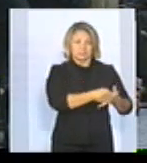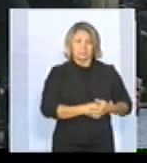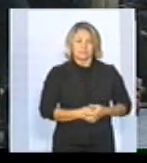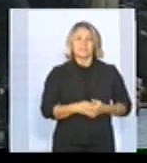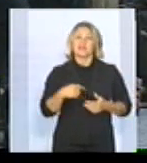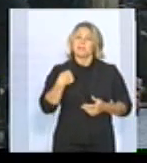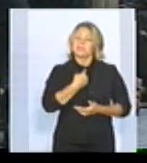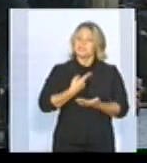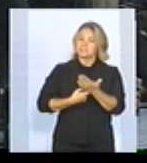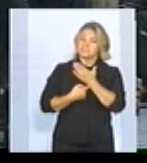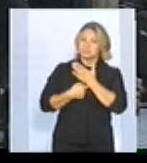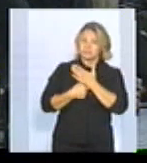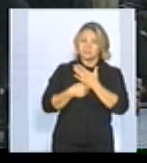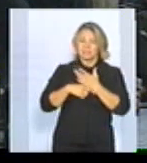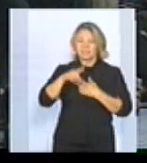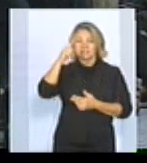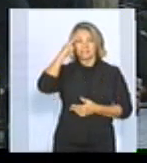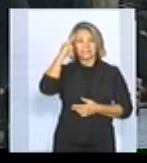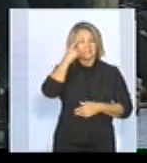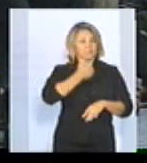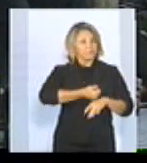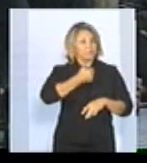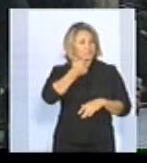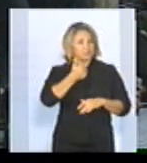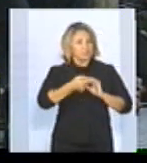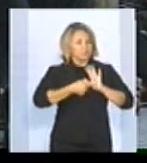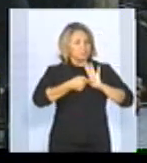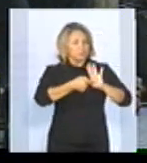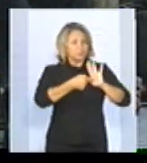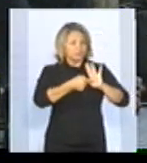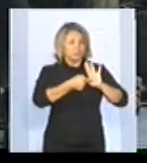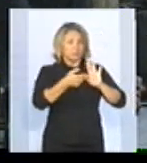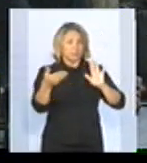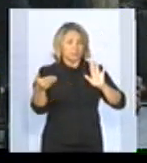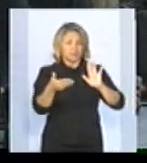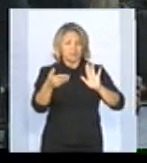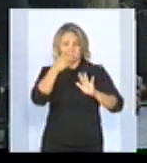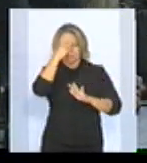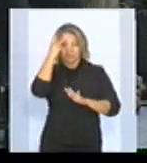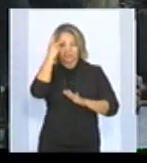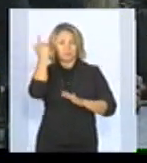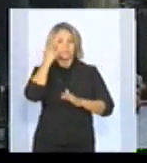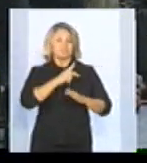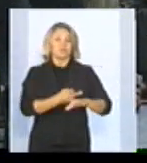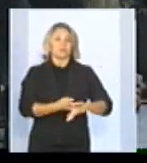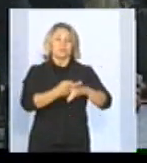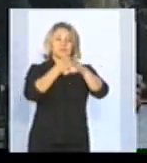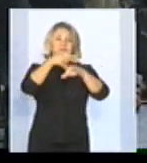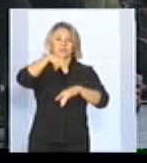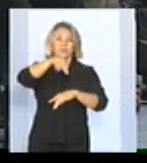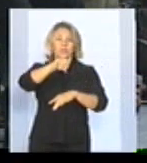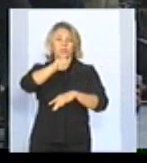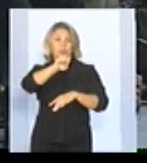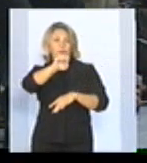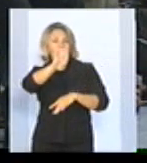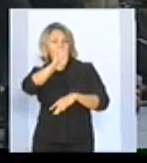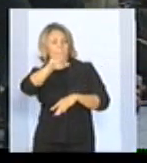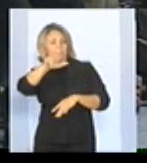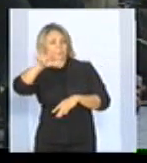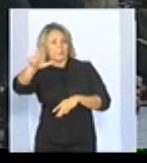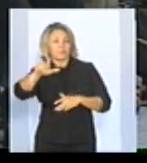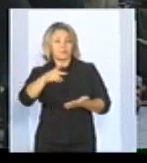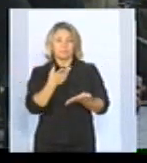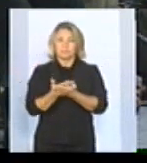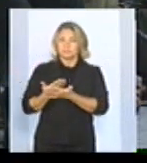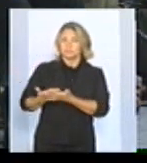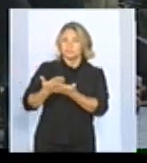ajudar a refletir sobre essas questões, eu trago a citação de um economista ganhador do Prêmio Nobel, Ronald Coase, em estudo sobre o sistema